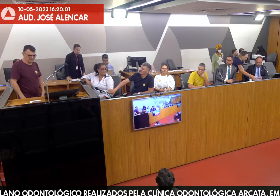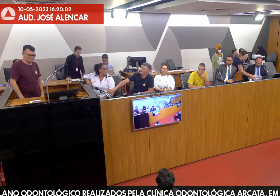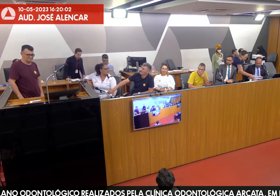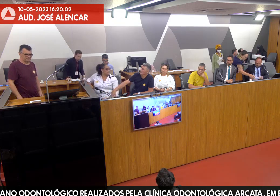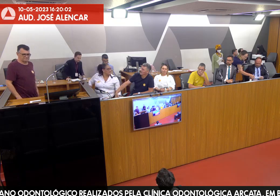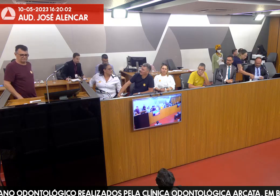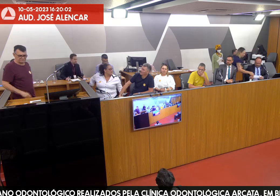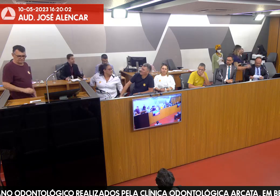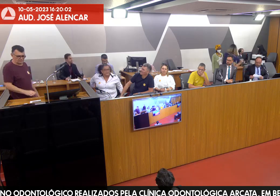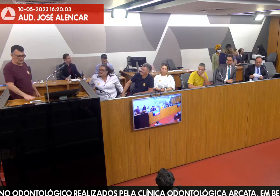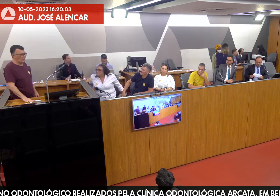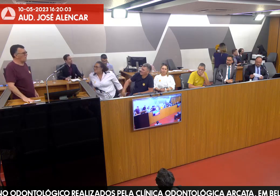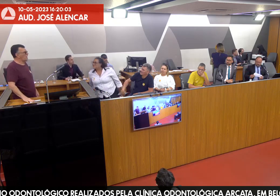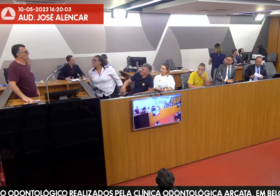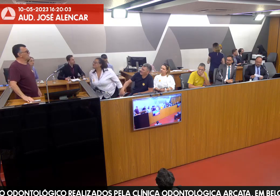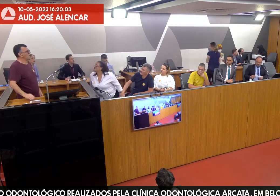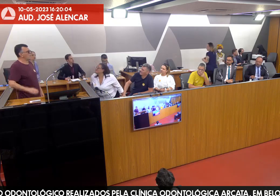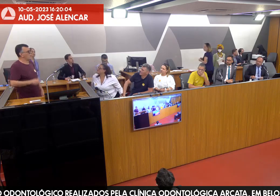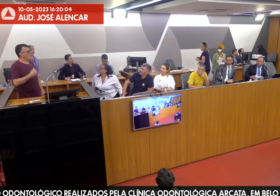hoje